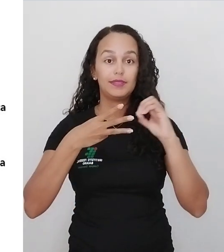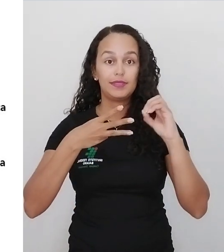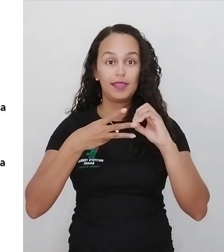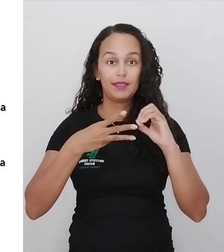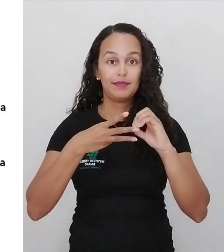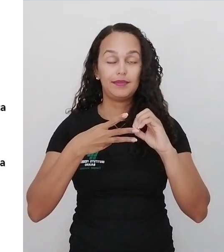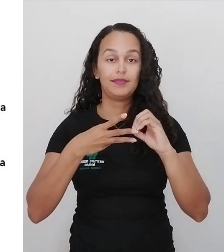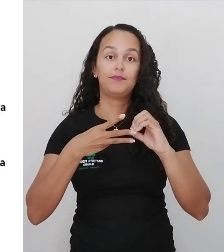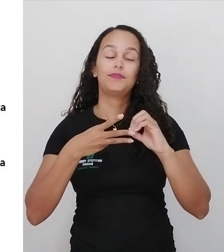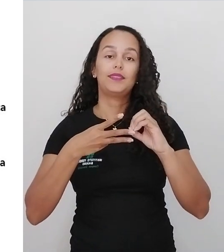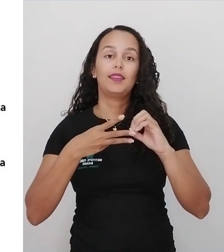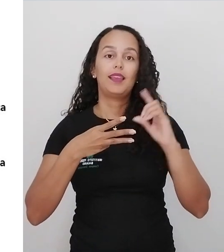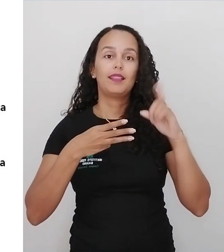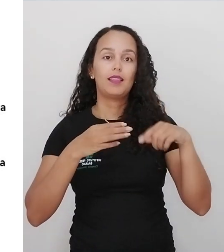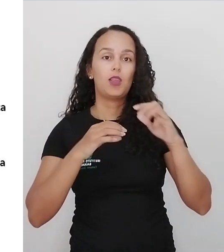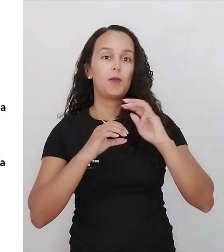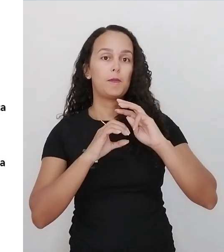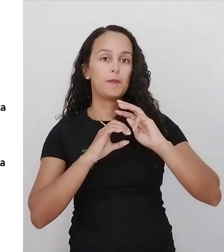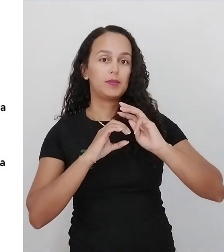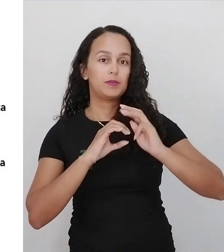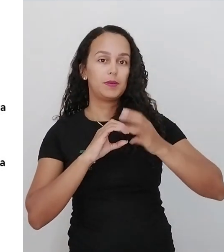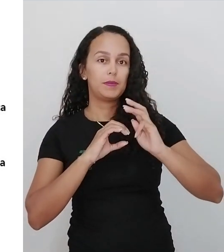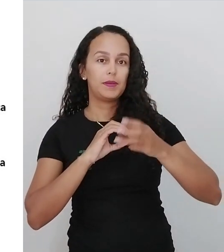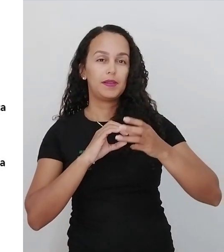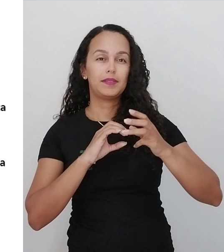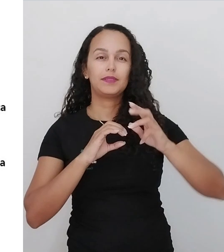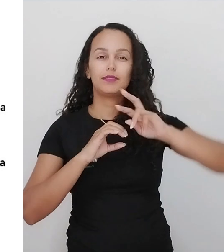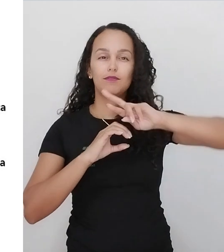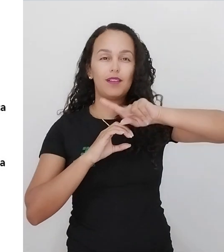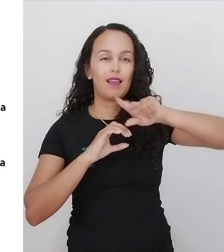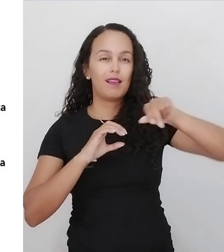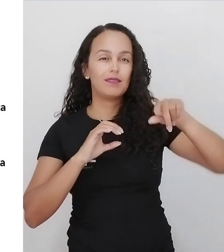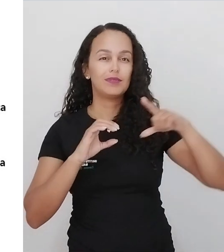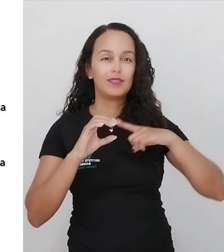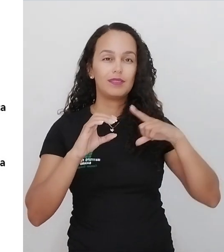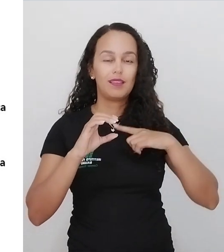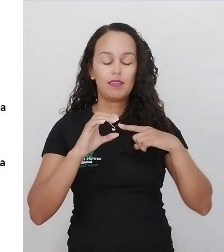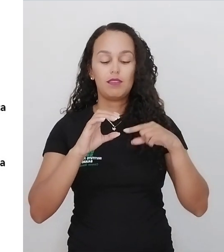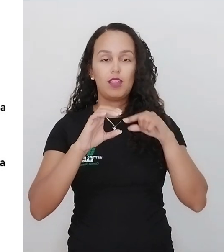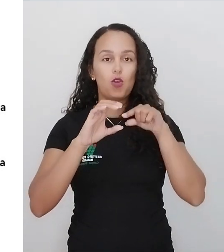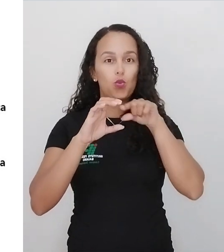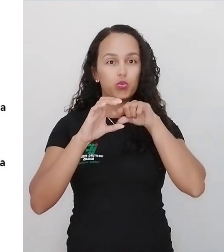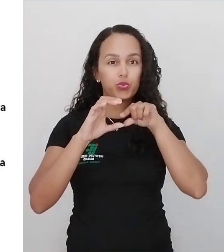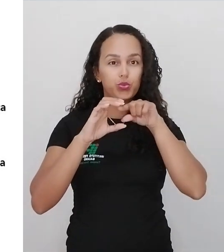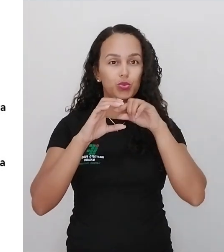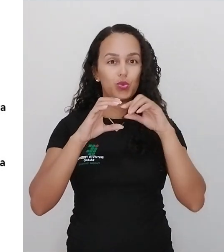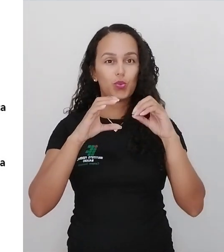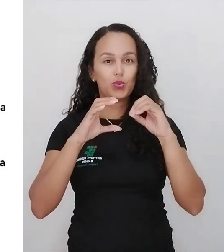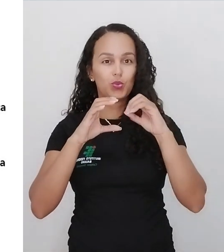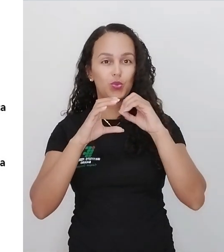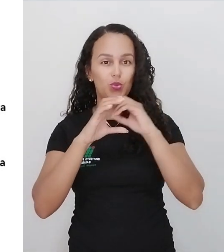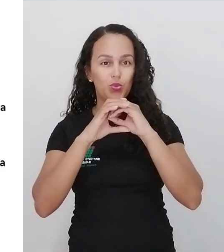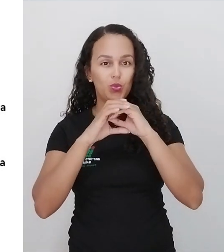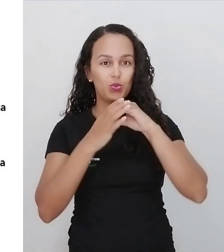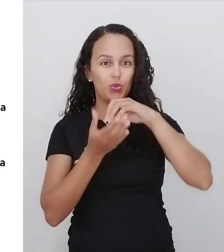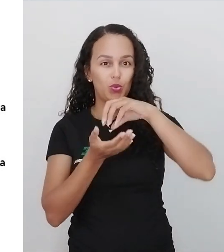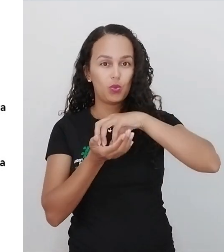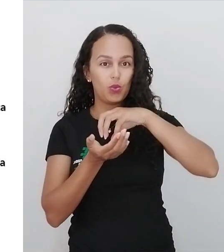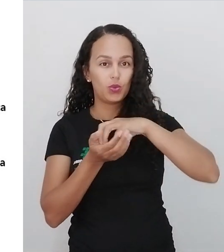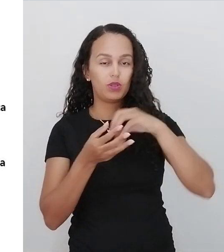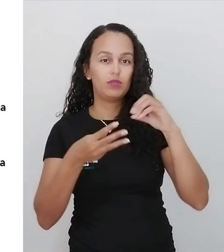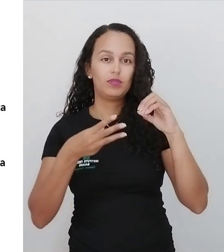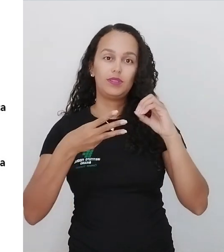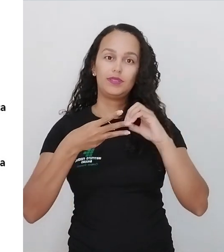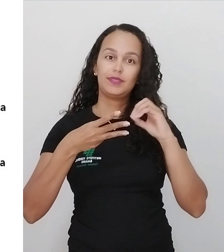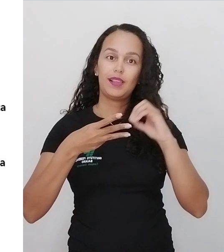da carioteca, as membranas que envolvem algumas das organelas membranosas, né? Aconteceu